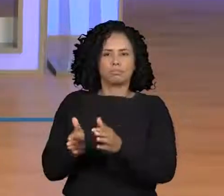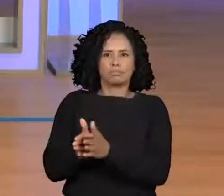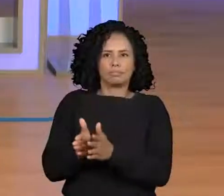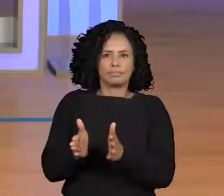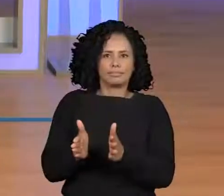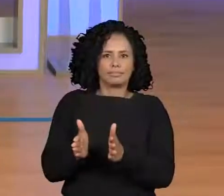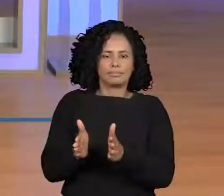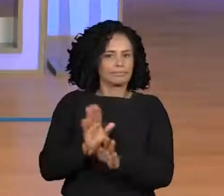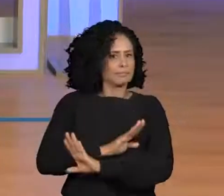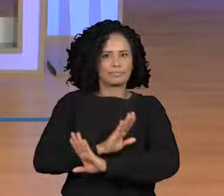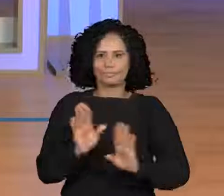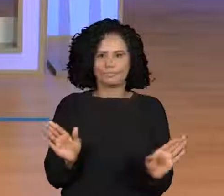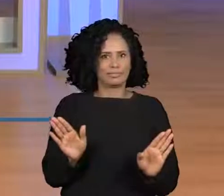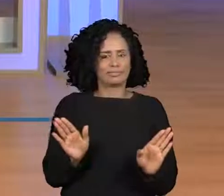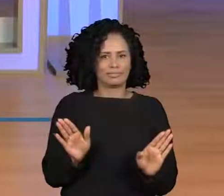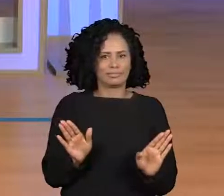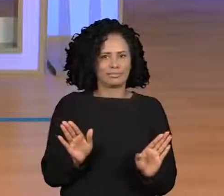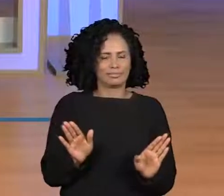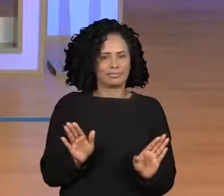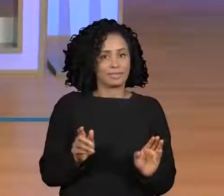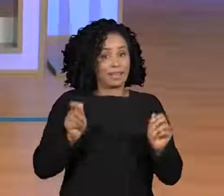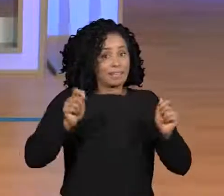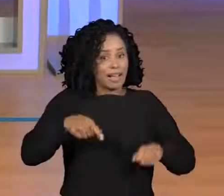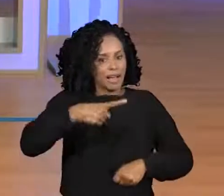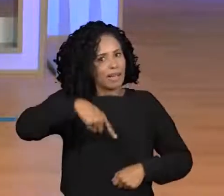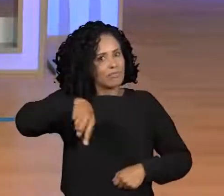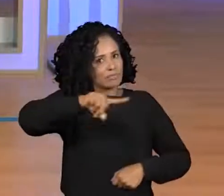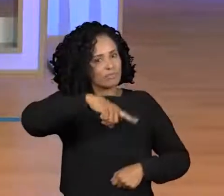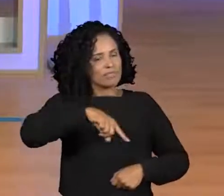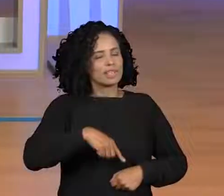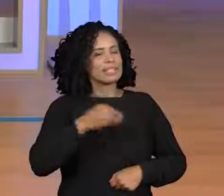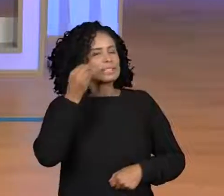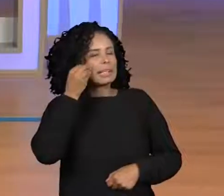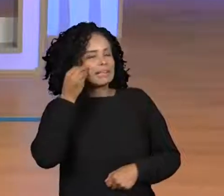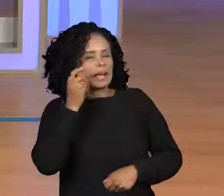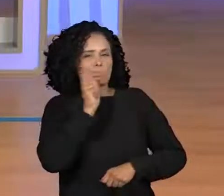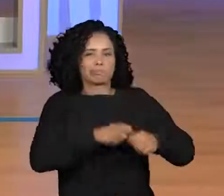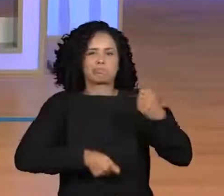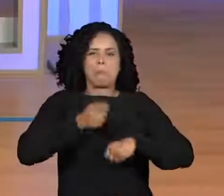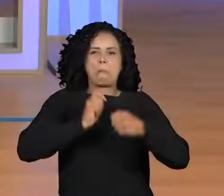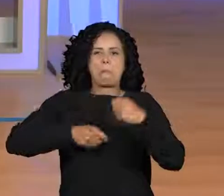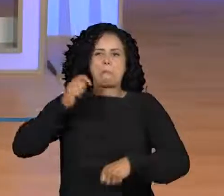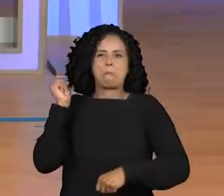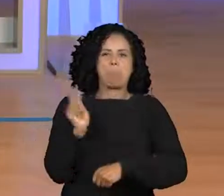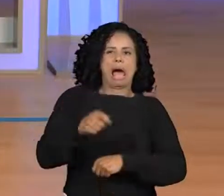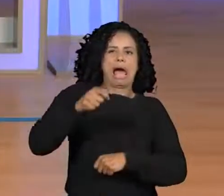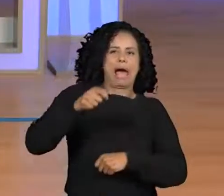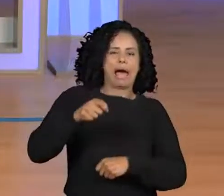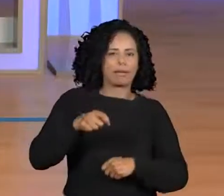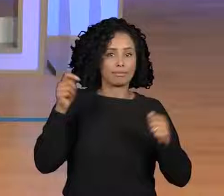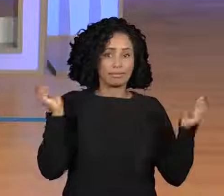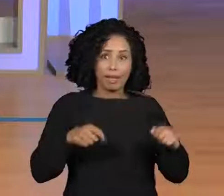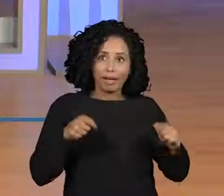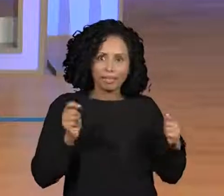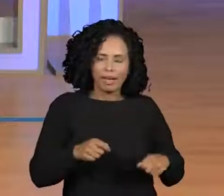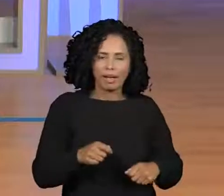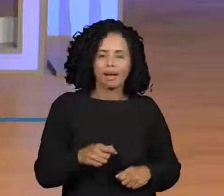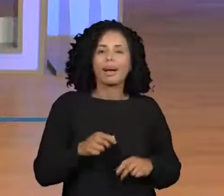permissão e veja como que é o som assim do prato. Então a duração, tem a duração longa,